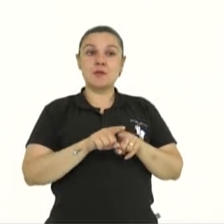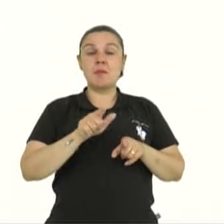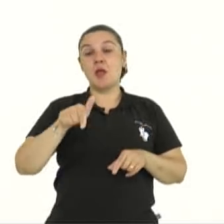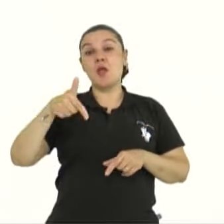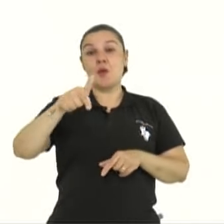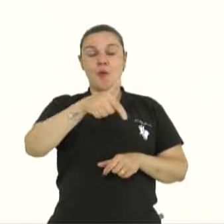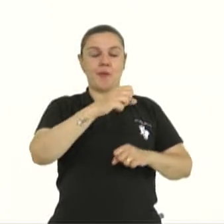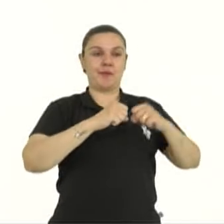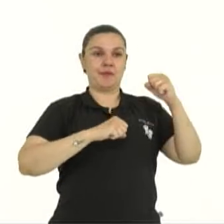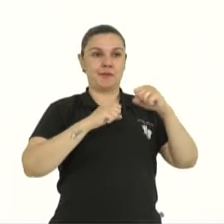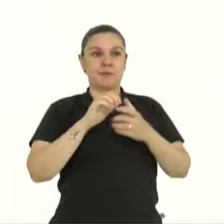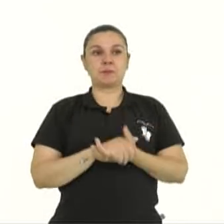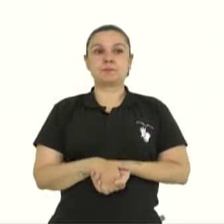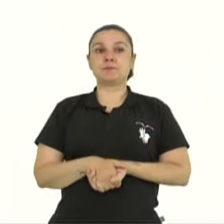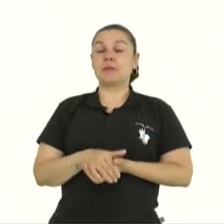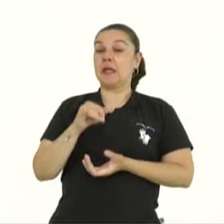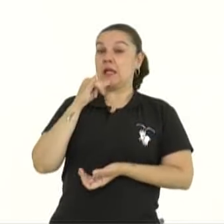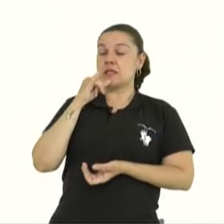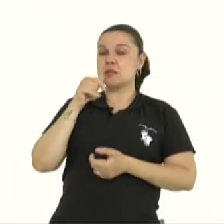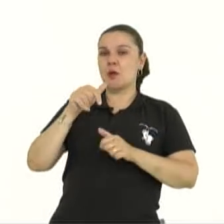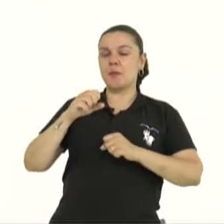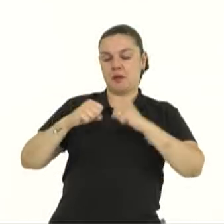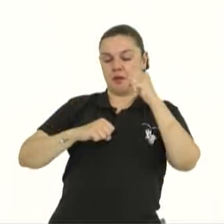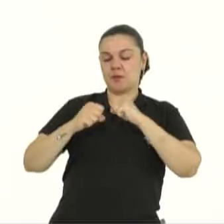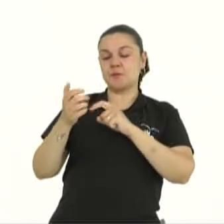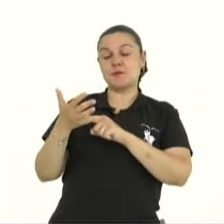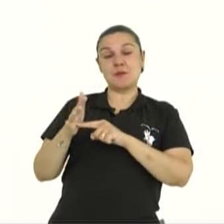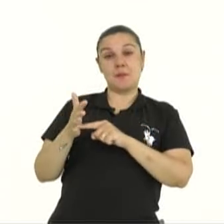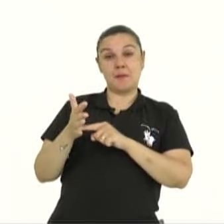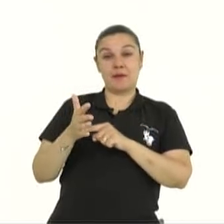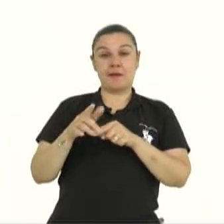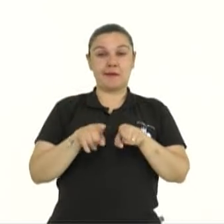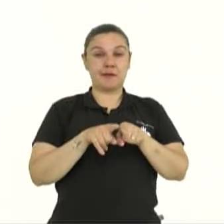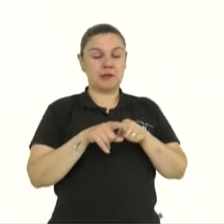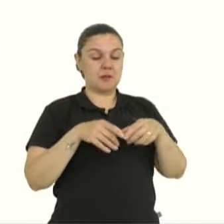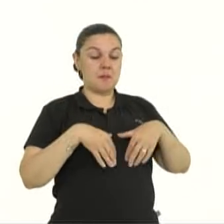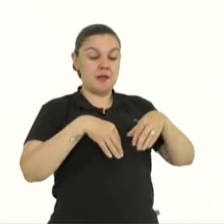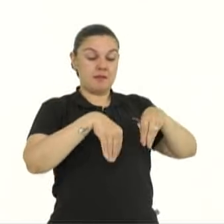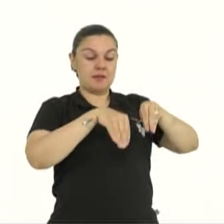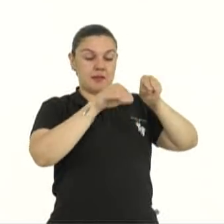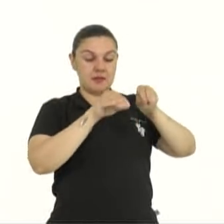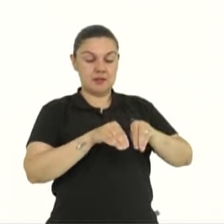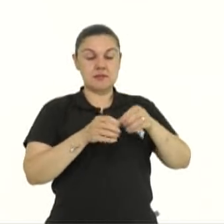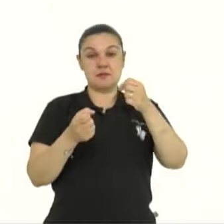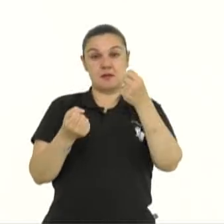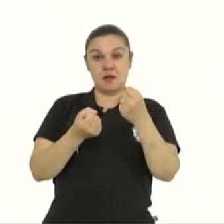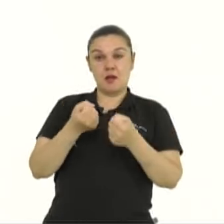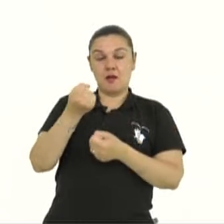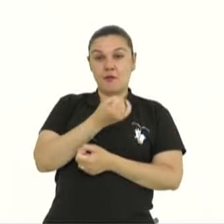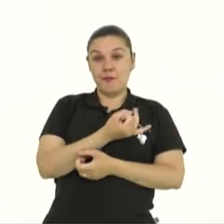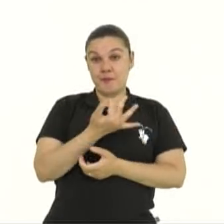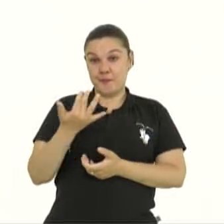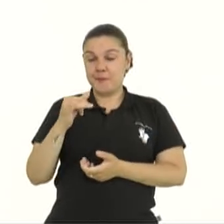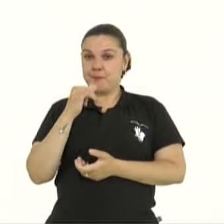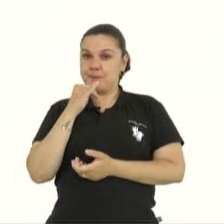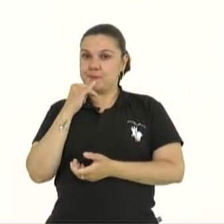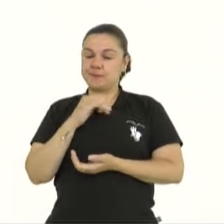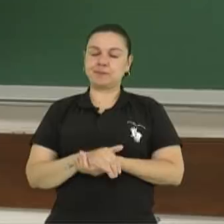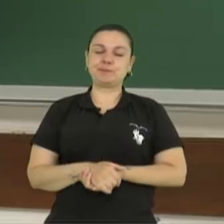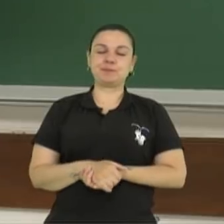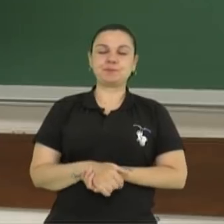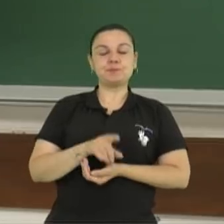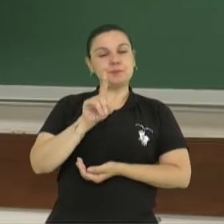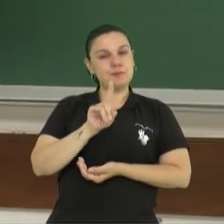outras indústrias. As indústrias mecânicas, têxtil e automobilísticas são alguns exemplos.